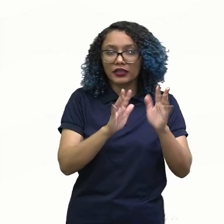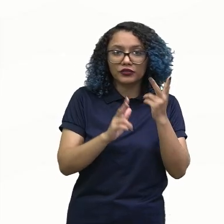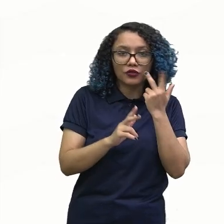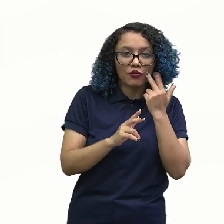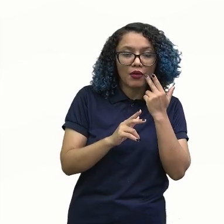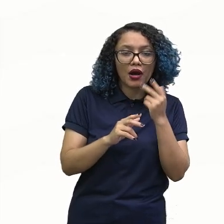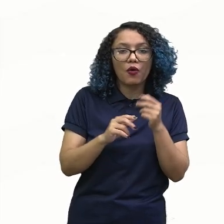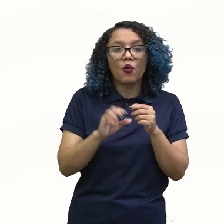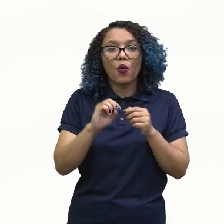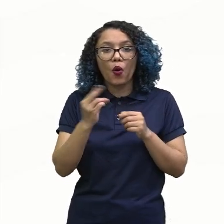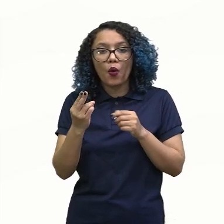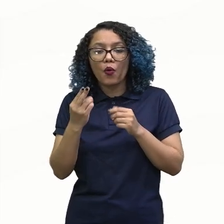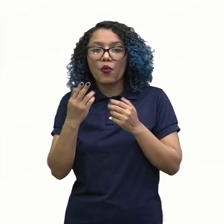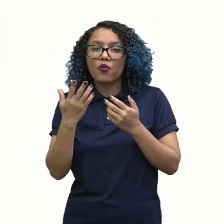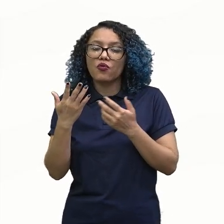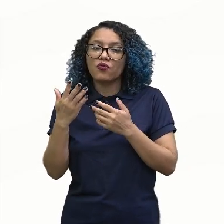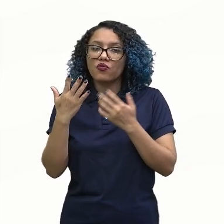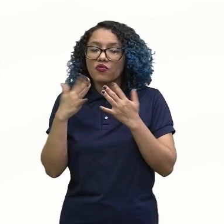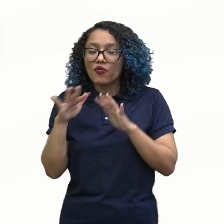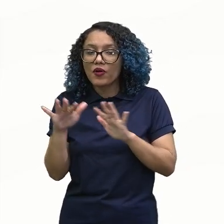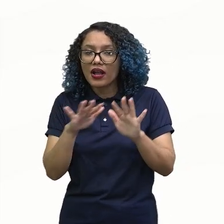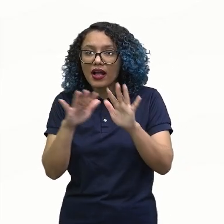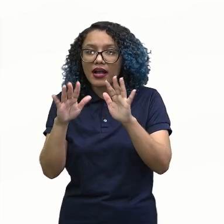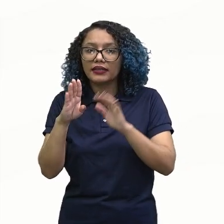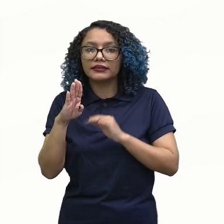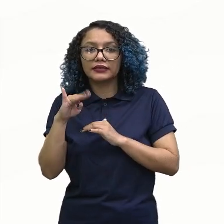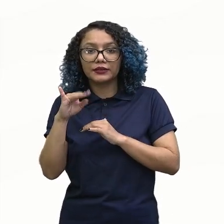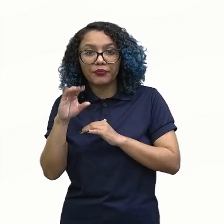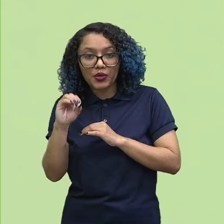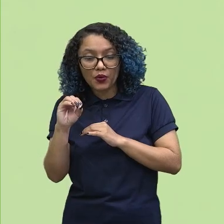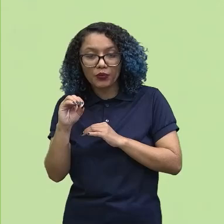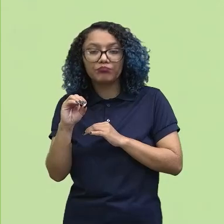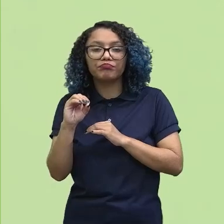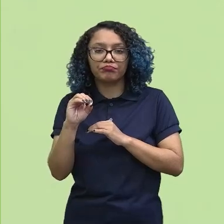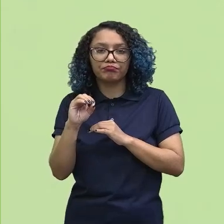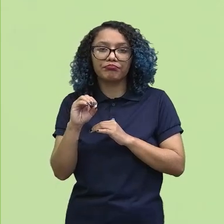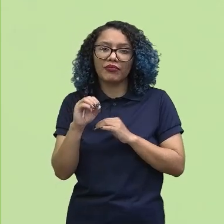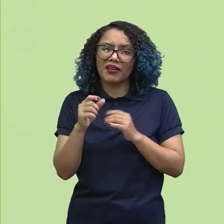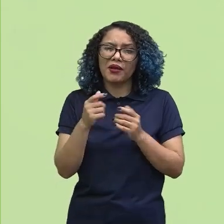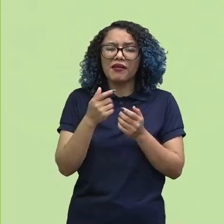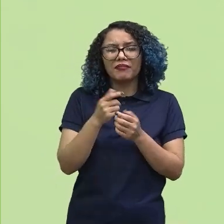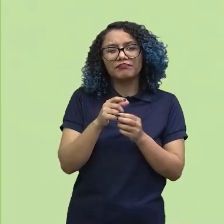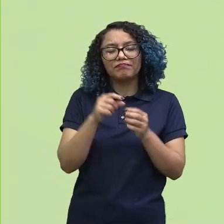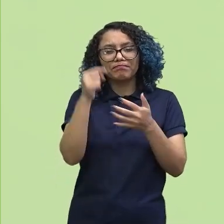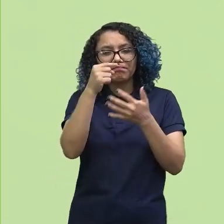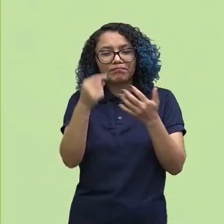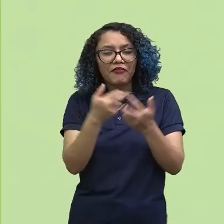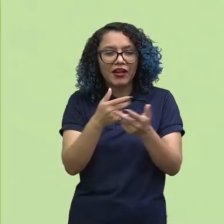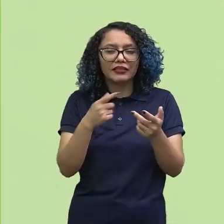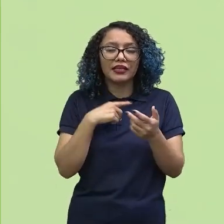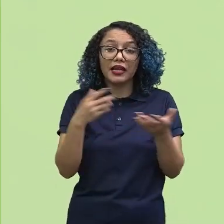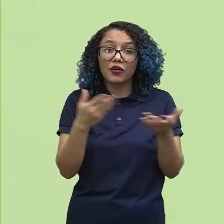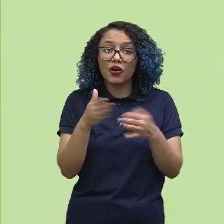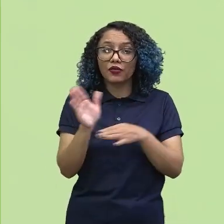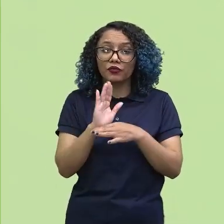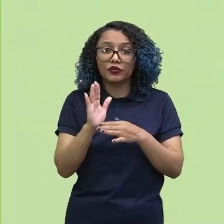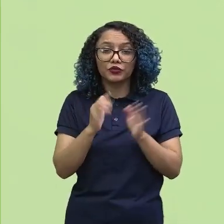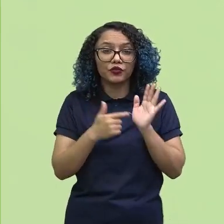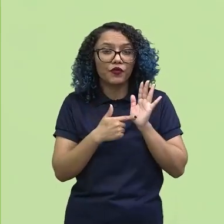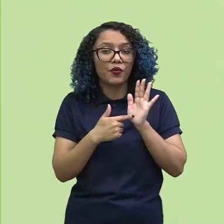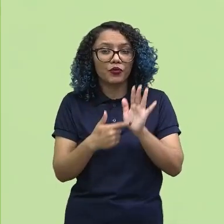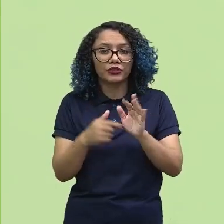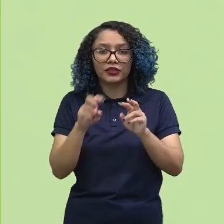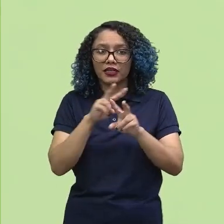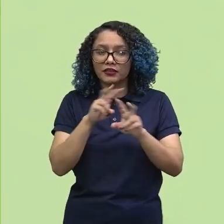que envolvem aí várias situações. E agora trago para vocês um vídeo sobre